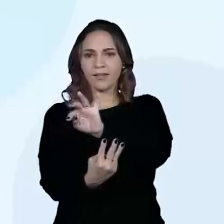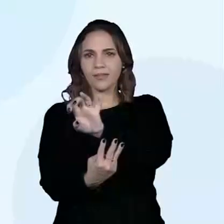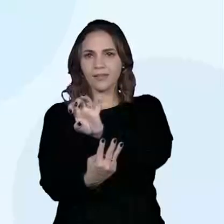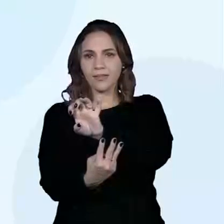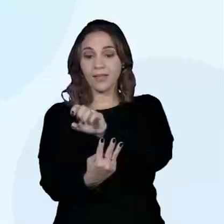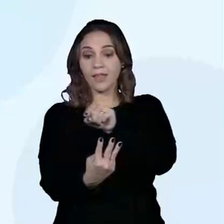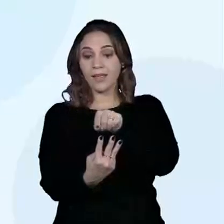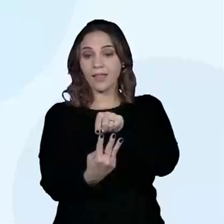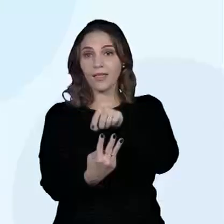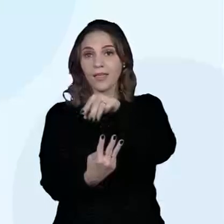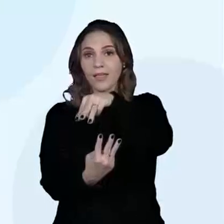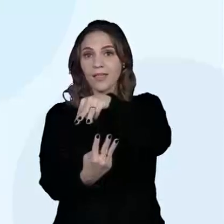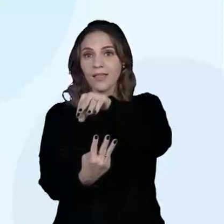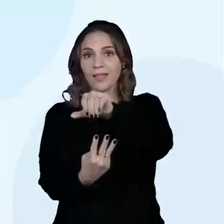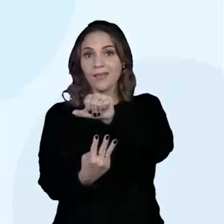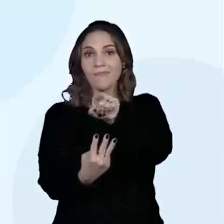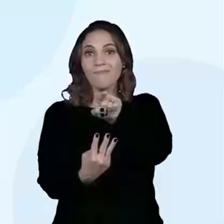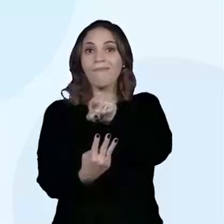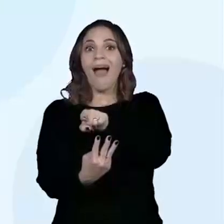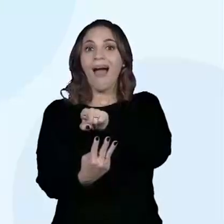Relendo a palavra, ó,